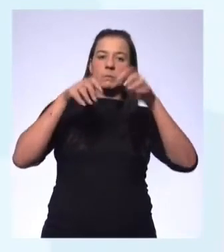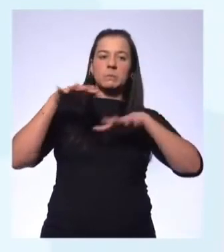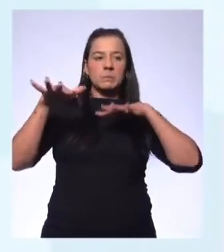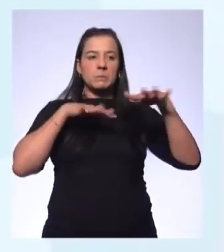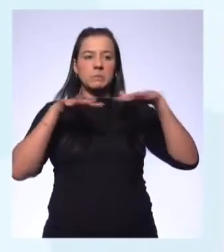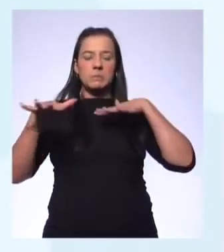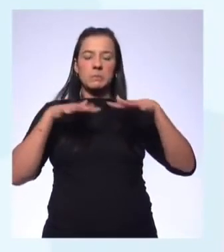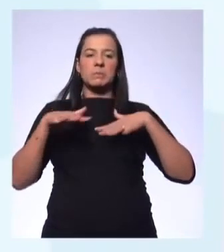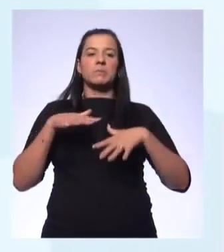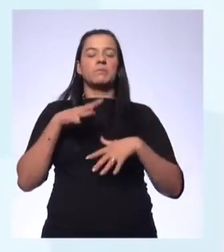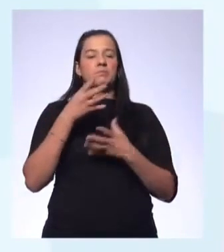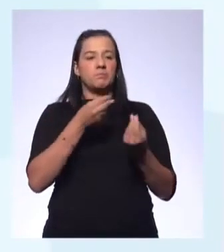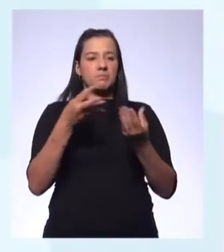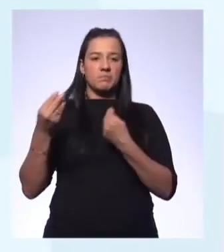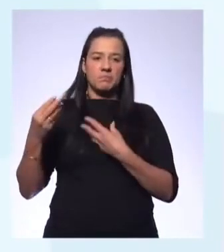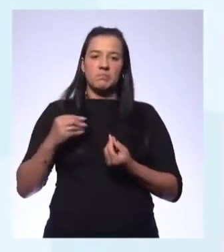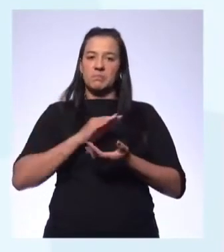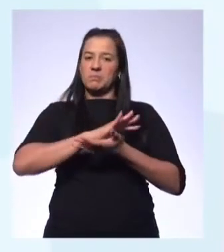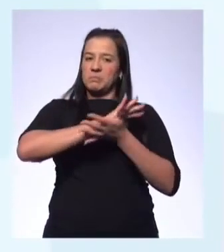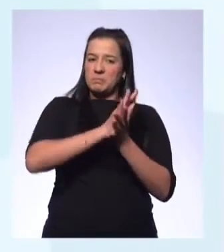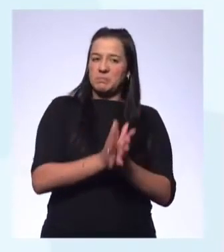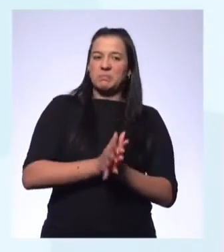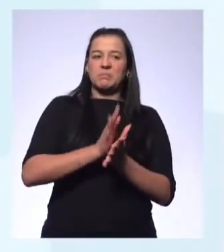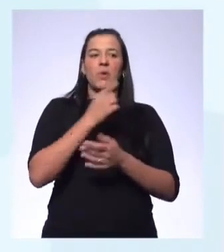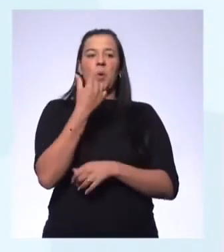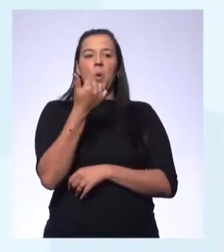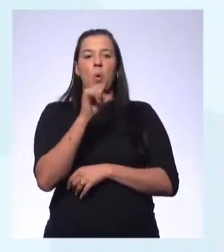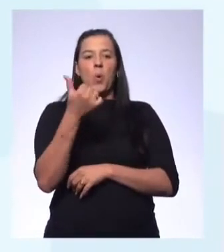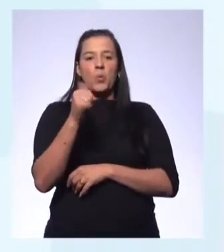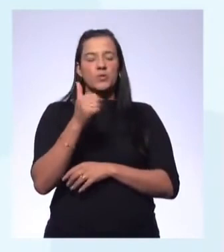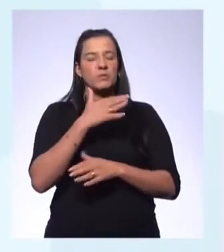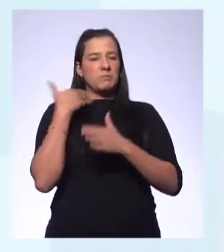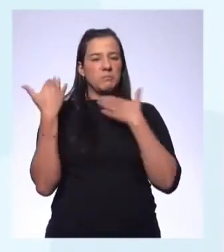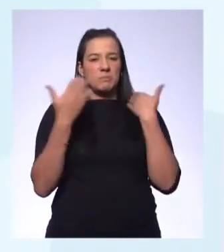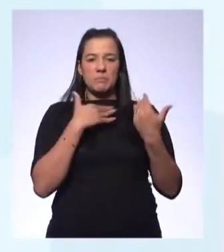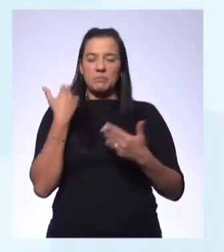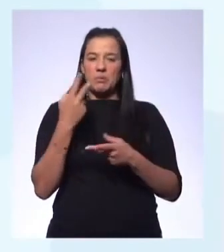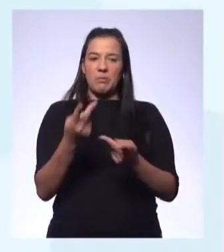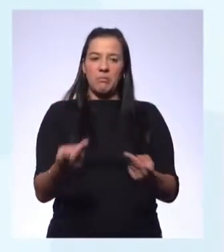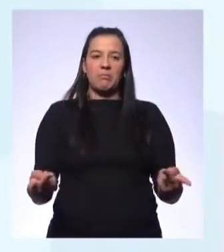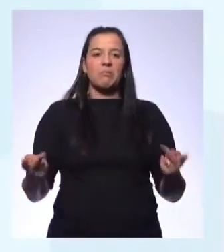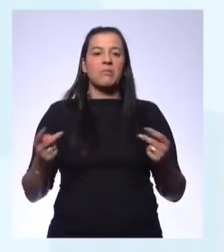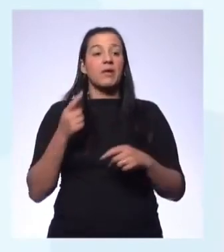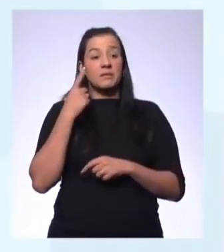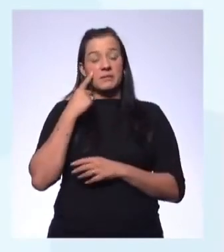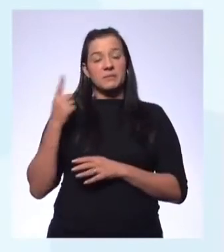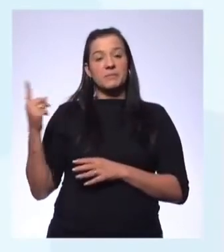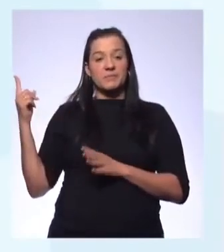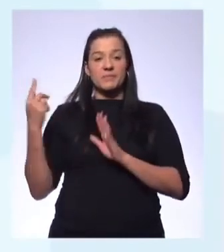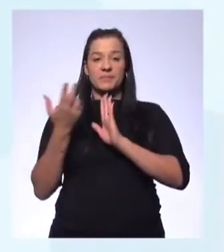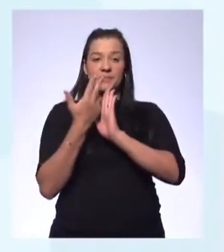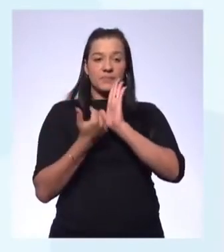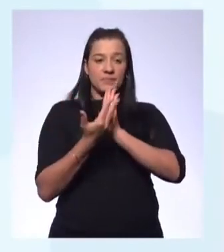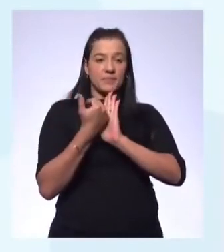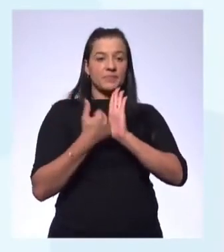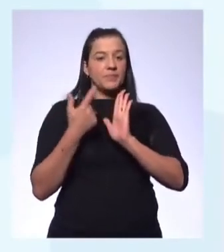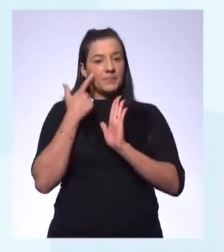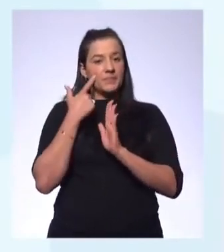duramente reprimido, com cerca de 11 manifestantes mortos. Então, essa obra de arte que vocês estão vendo aí, essa